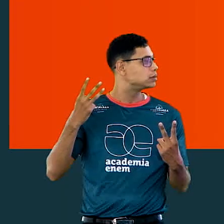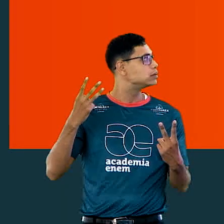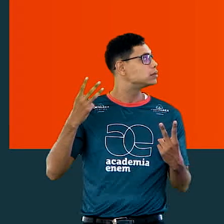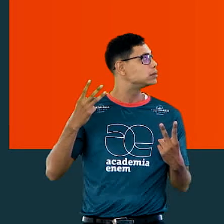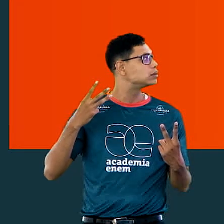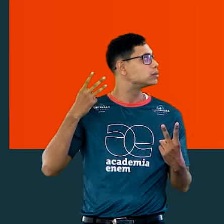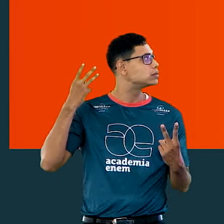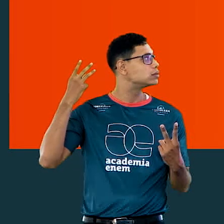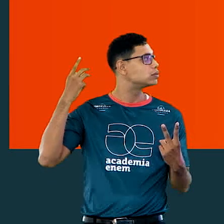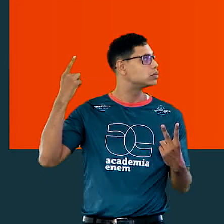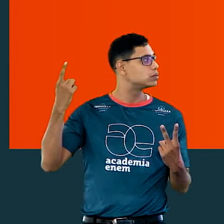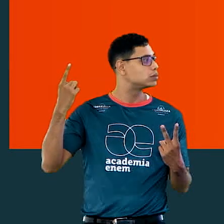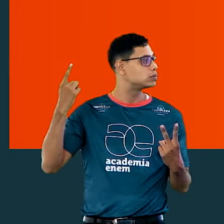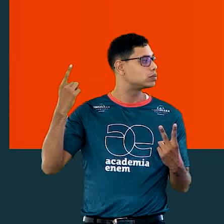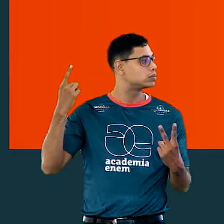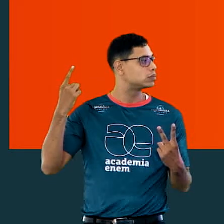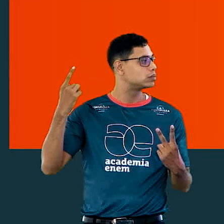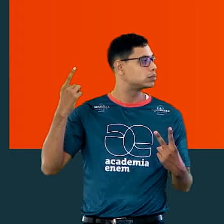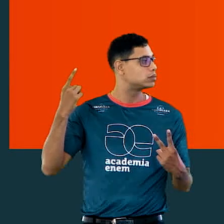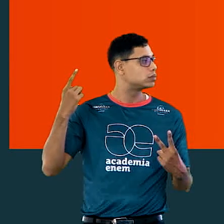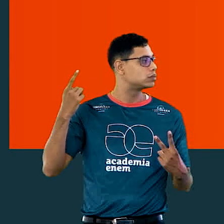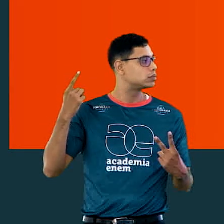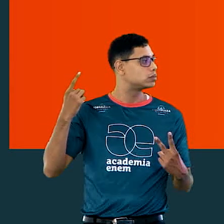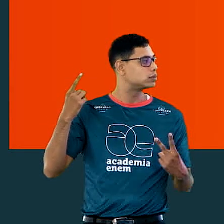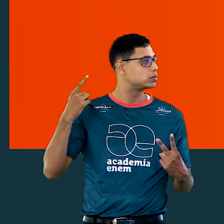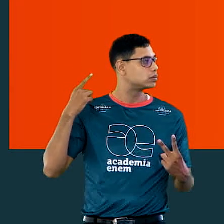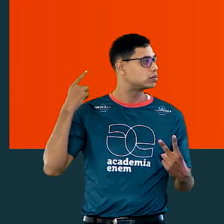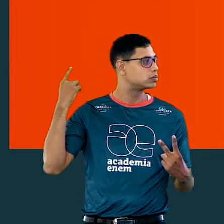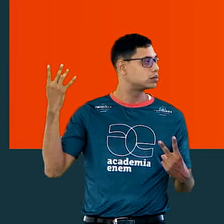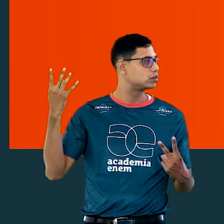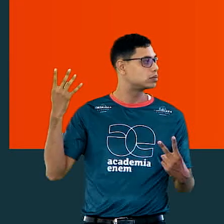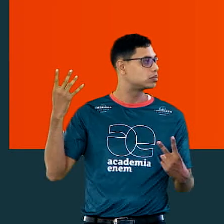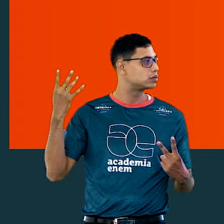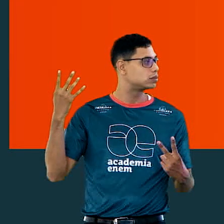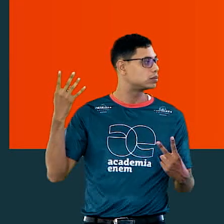sequência, o 1. E por último,